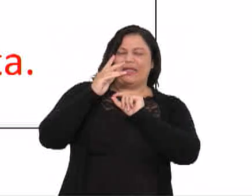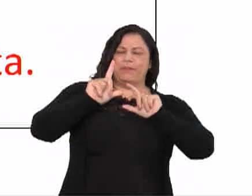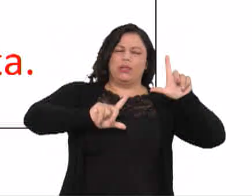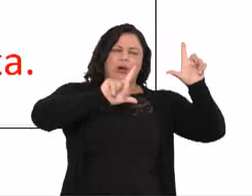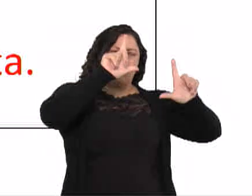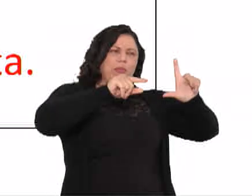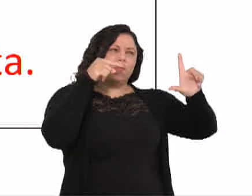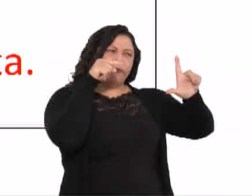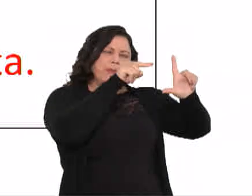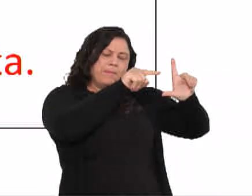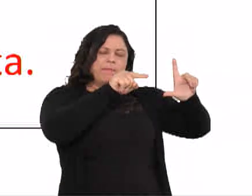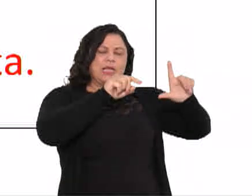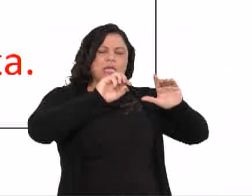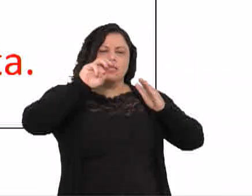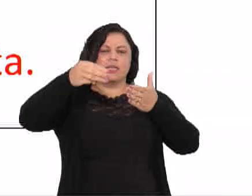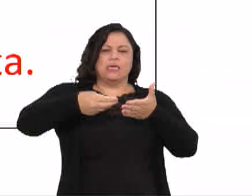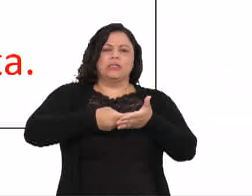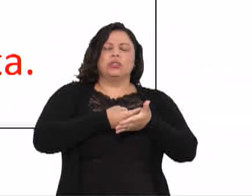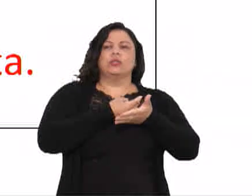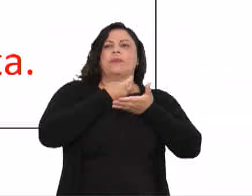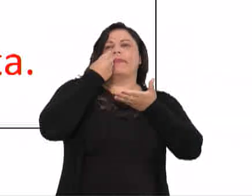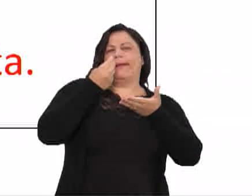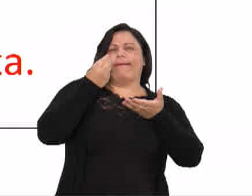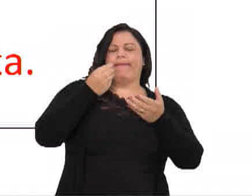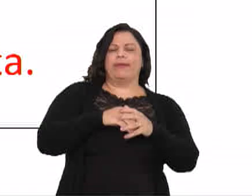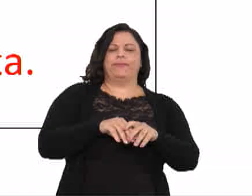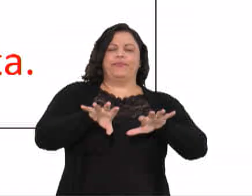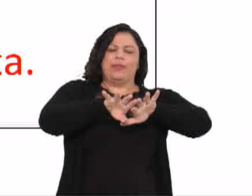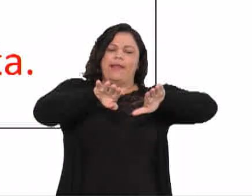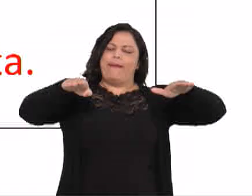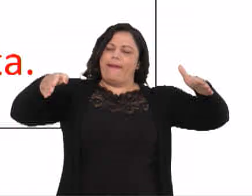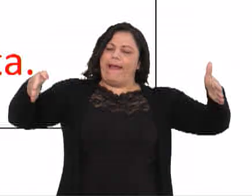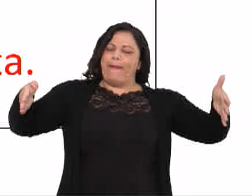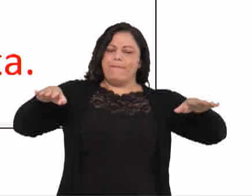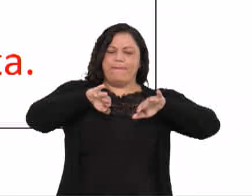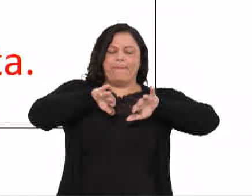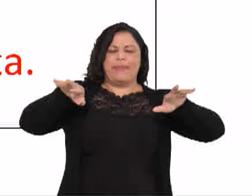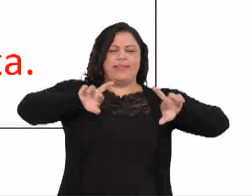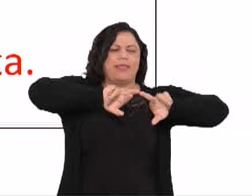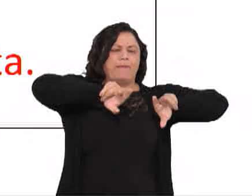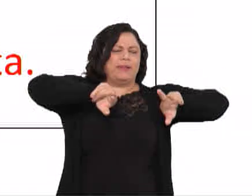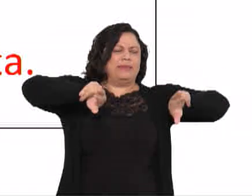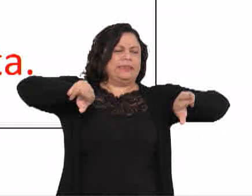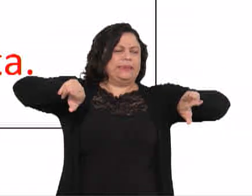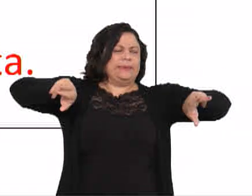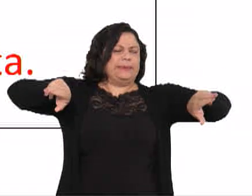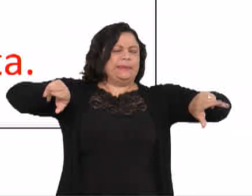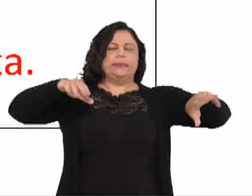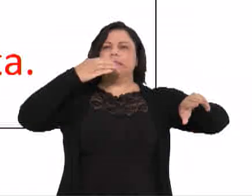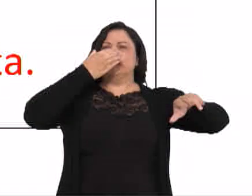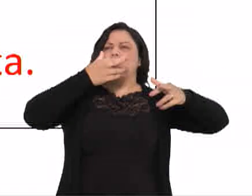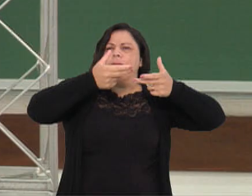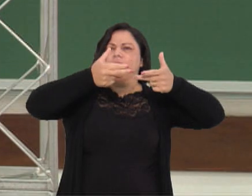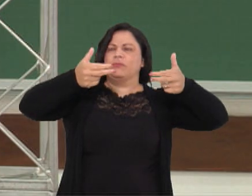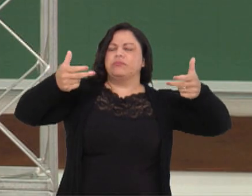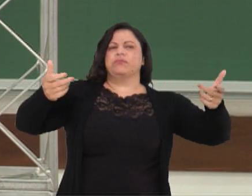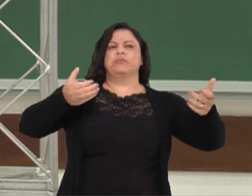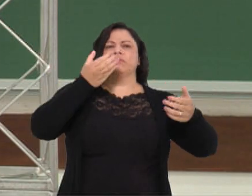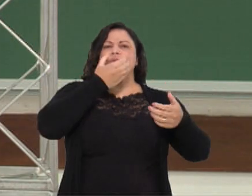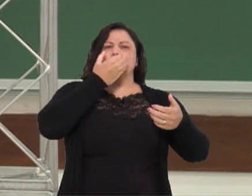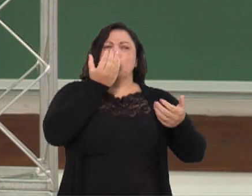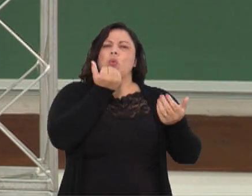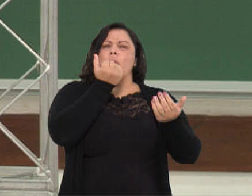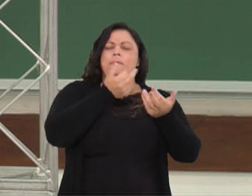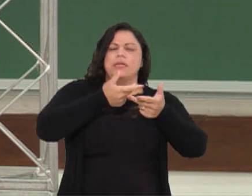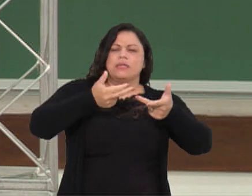mostram uma família em uma casa grande, uma mesa farta. Afinal, quantos têm um ambiente